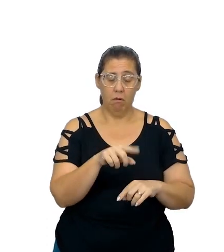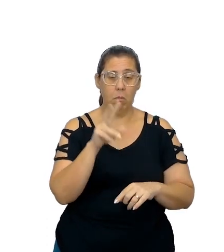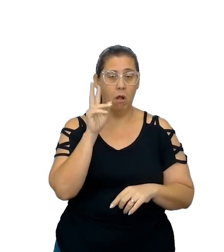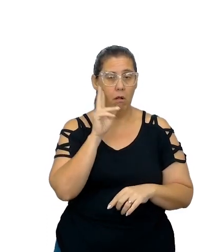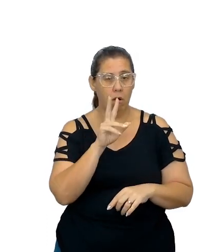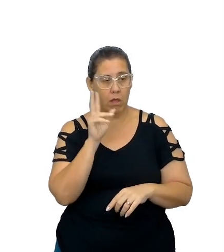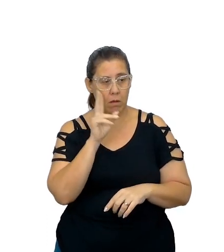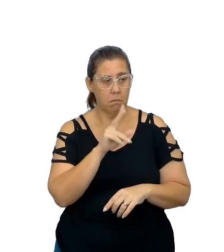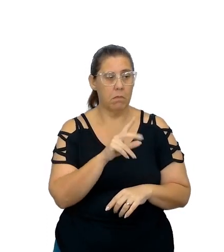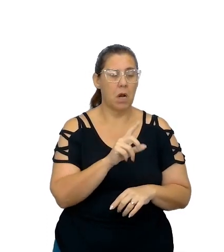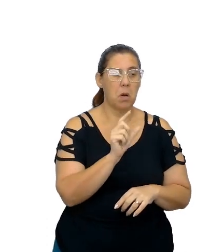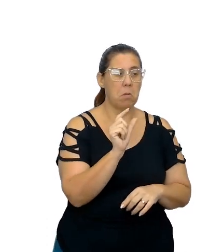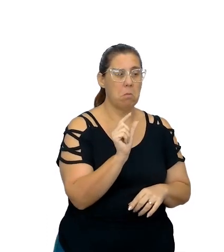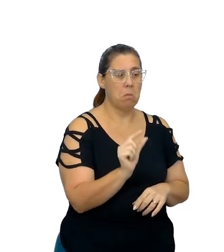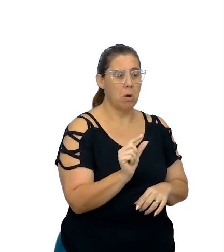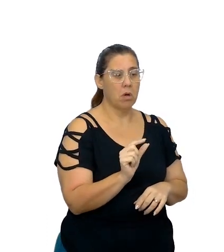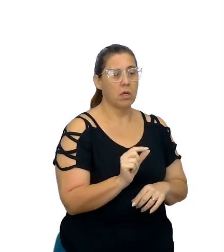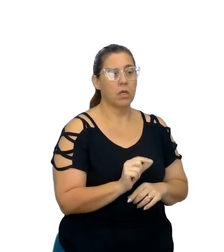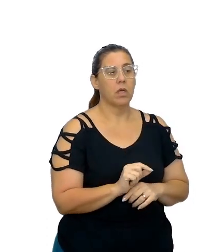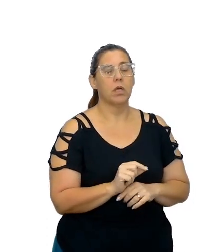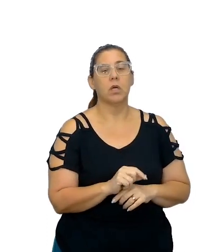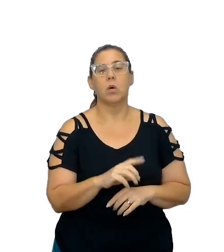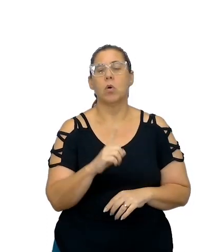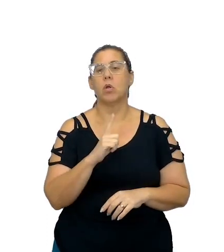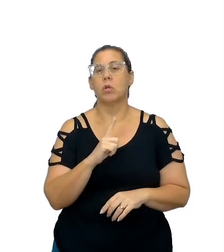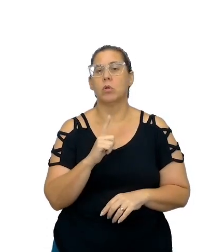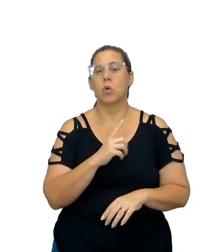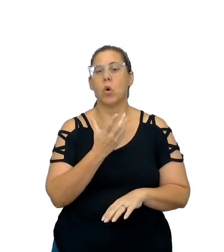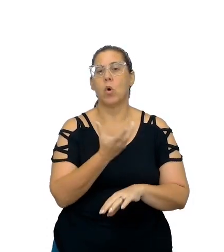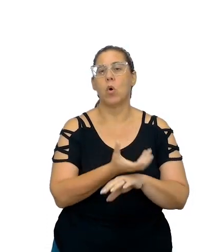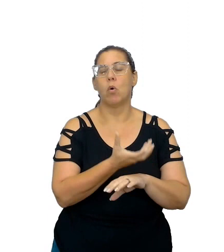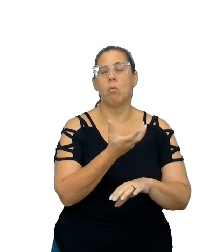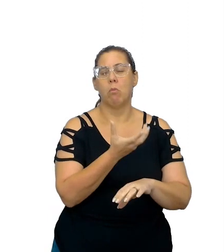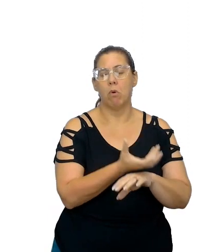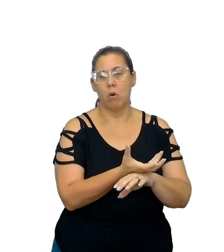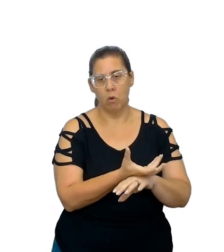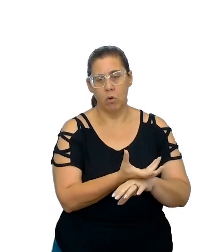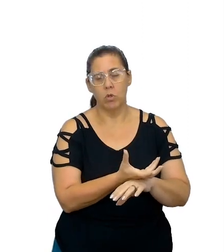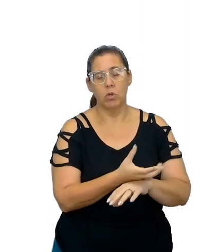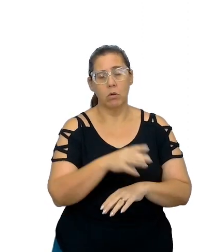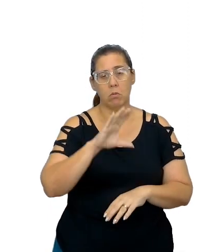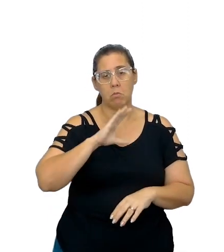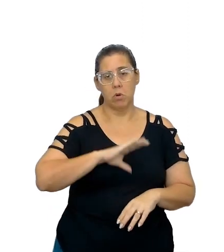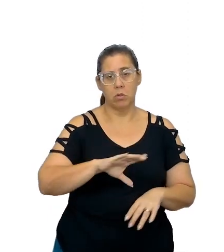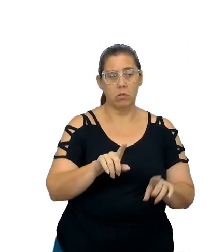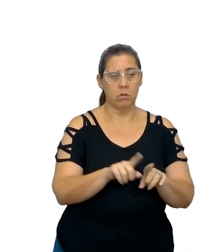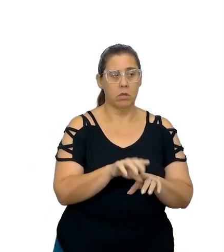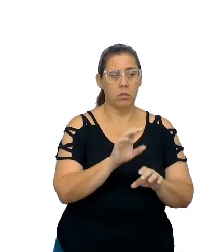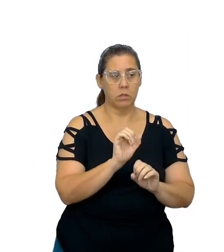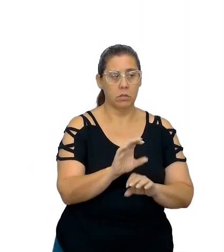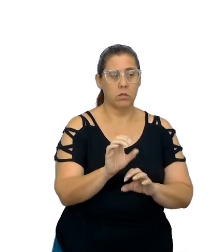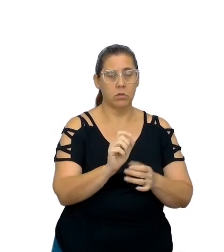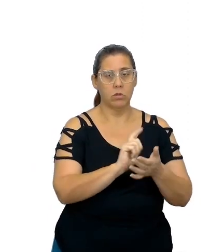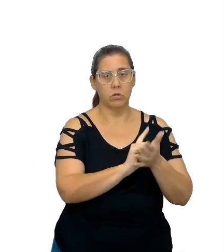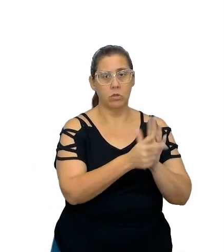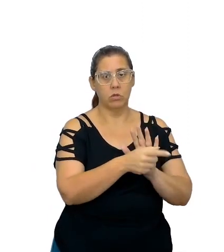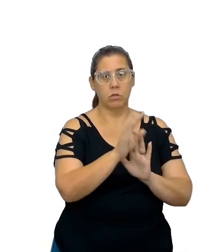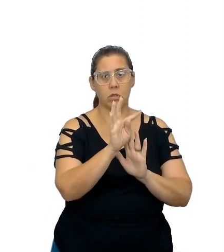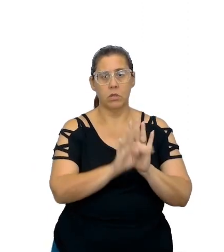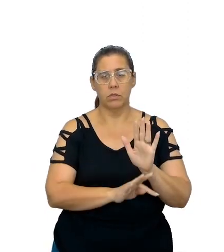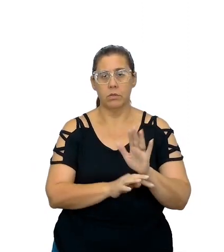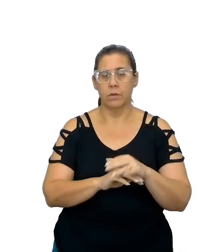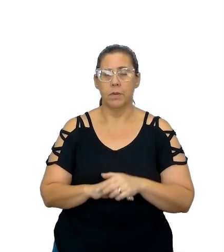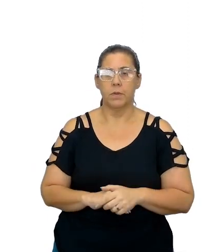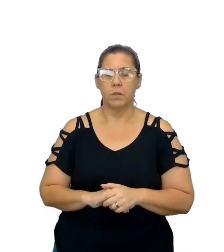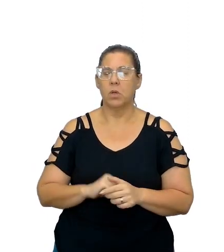um pouquinho o que ele fala sobre o componente curricular língua portuguesa e o ensino de gêneros textuais.